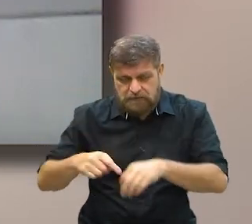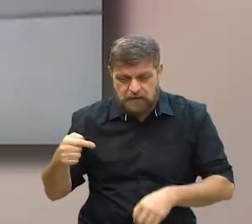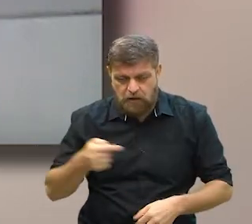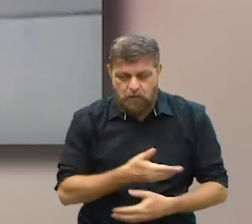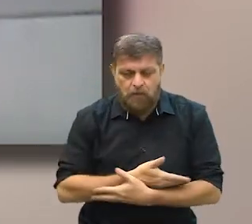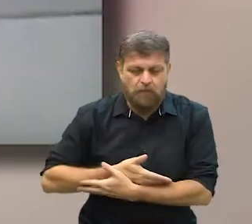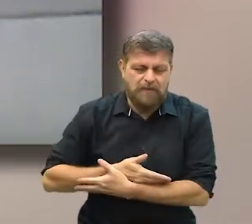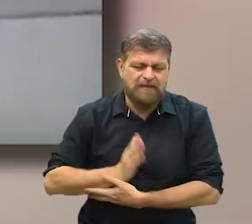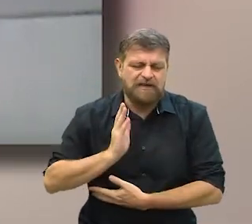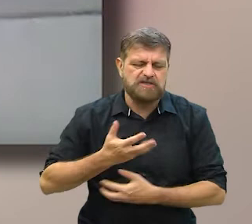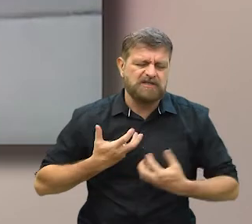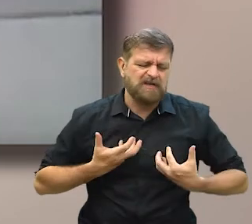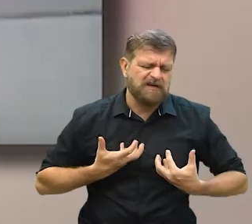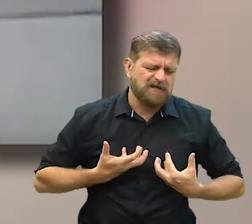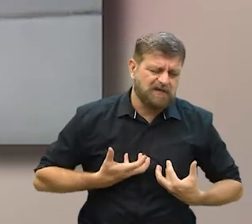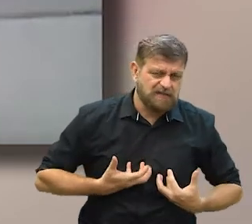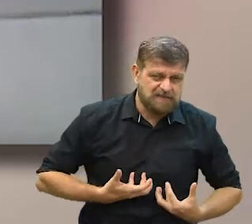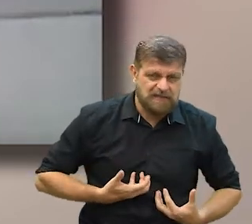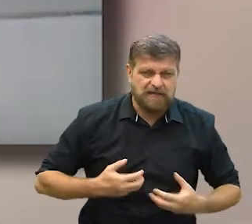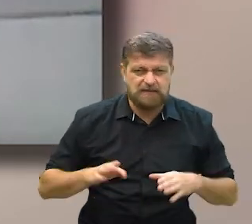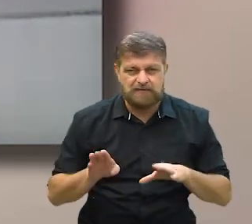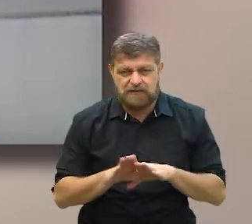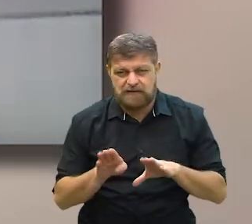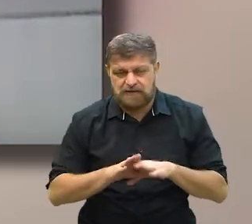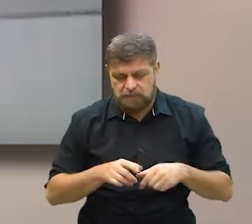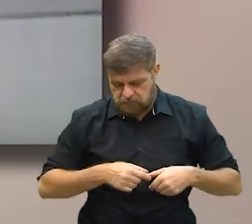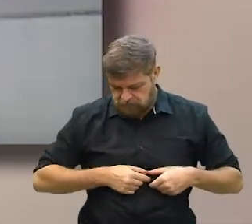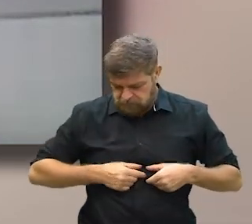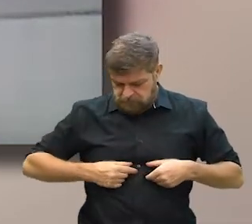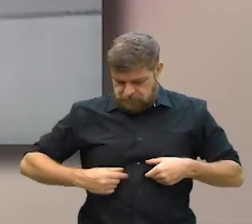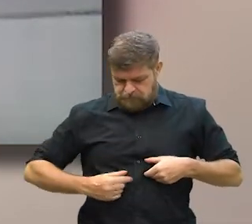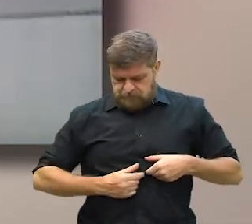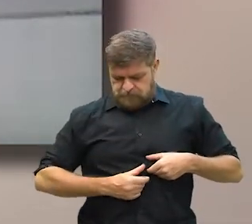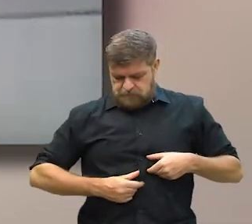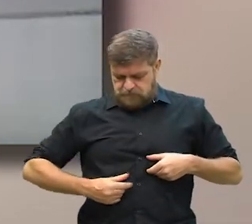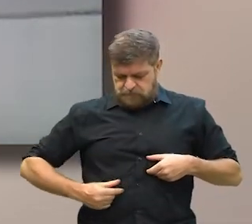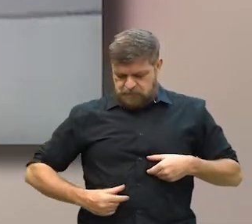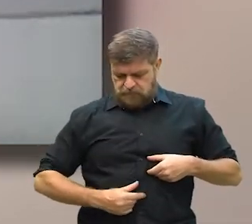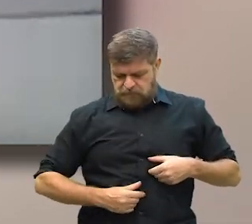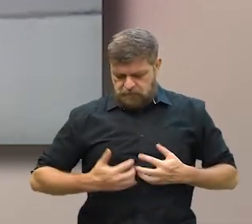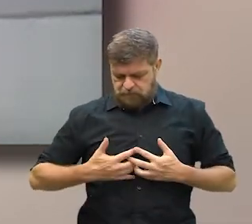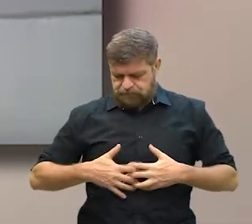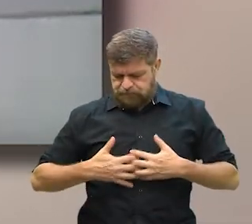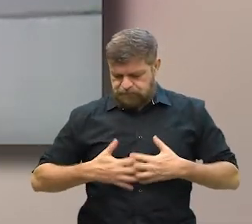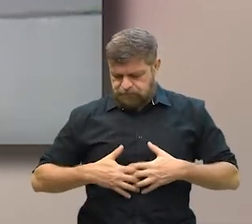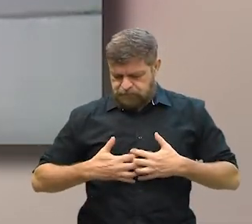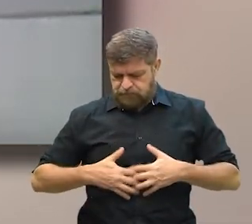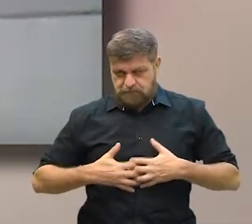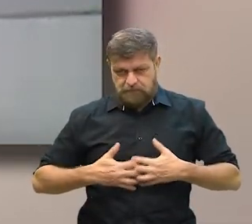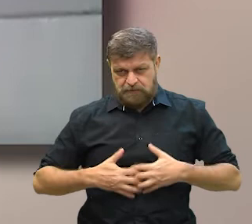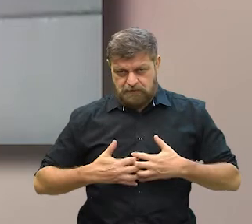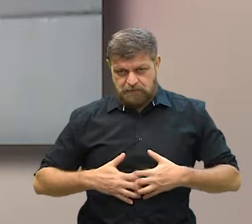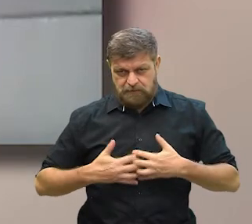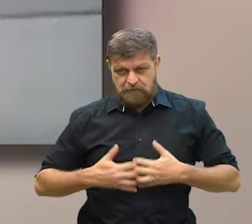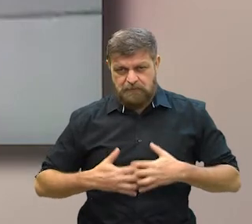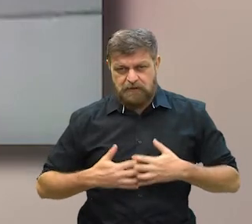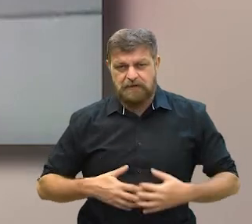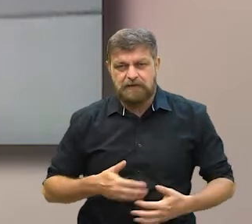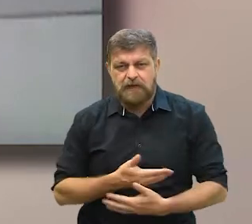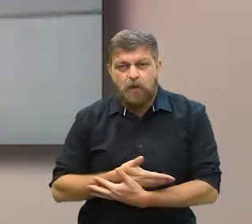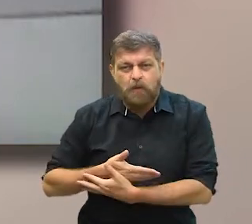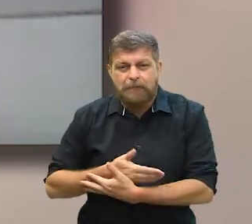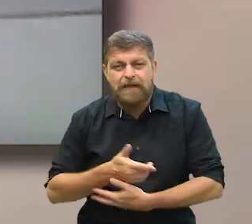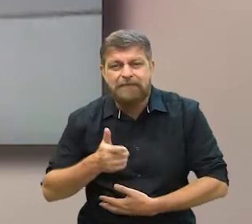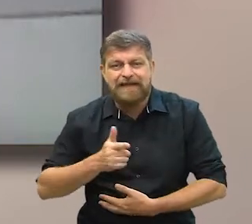já está cansado, e também o trato digestivo, né? Já funcionou bastante o dia dele. Então, você